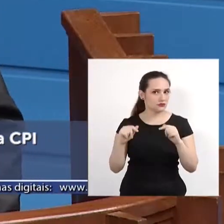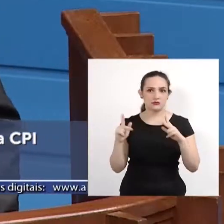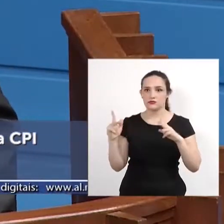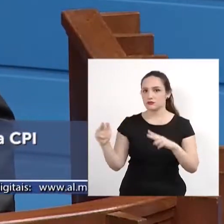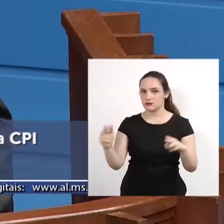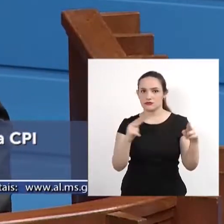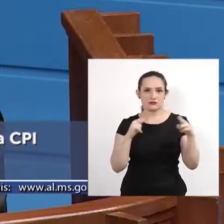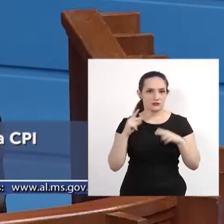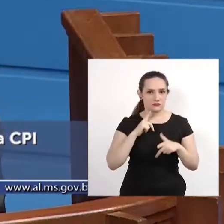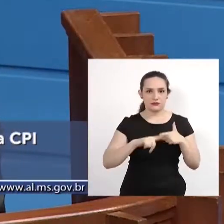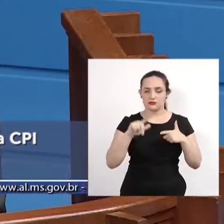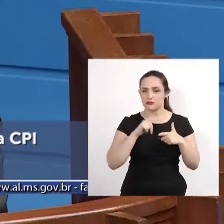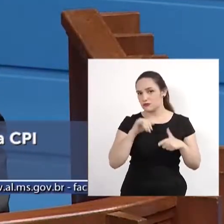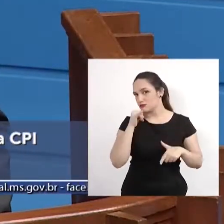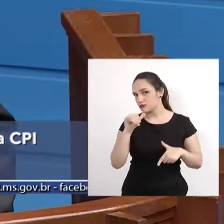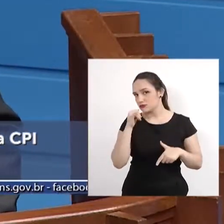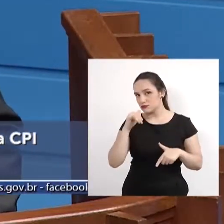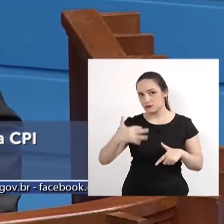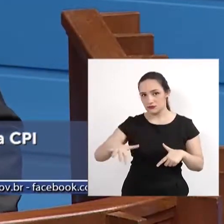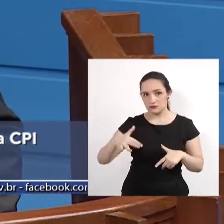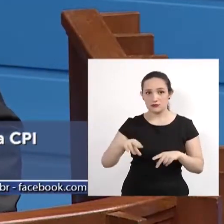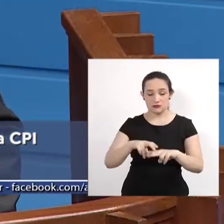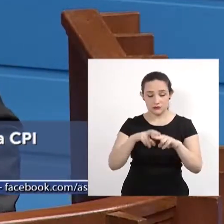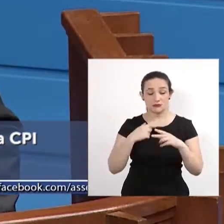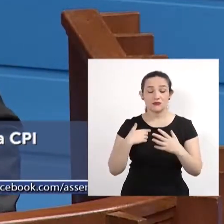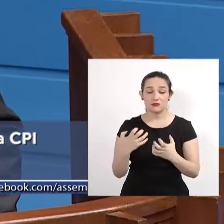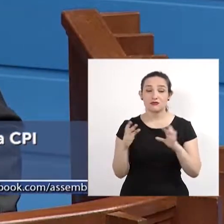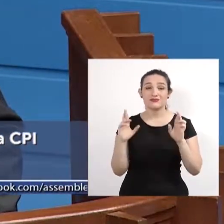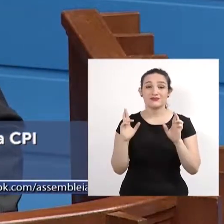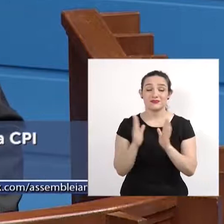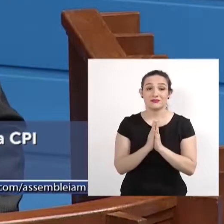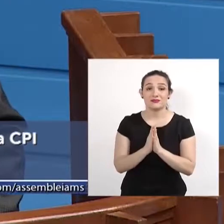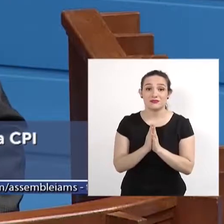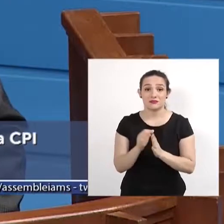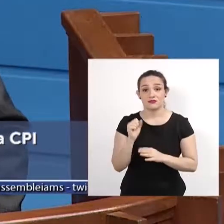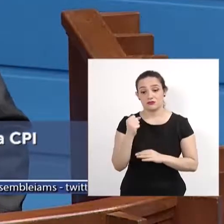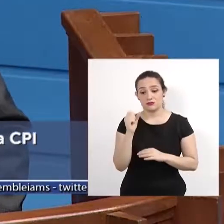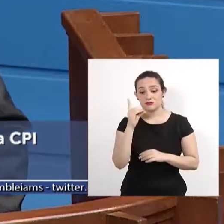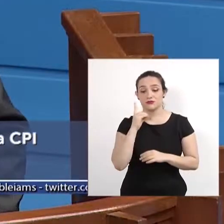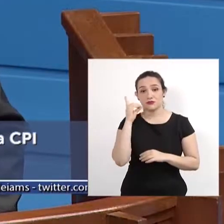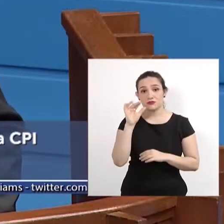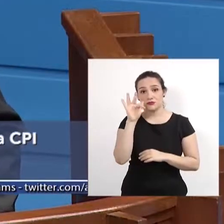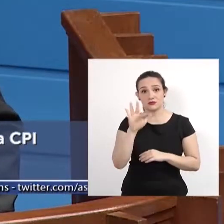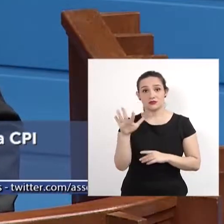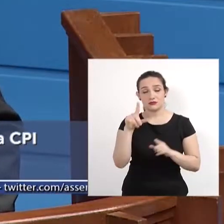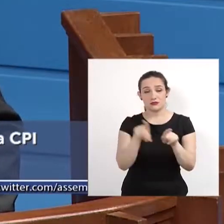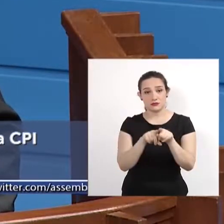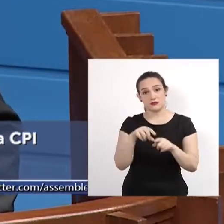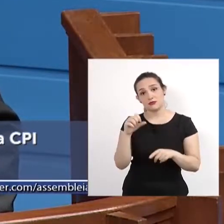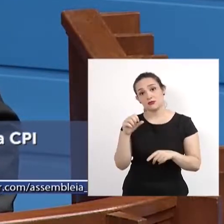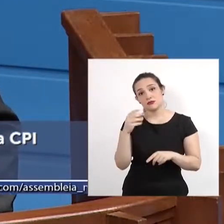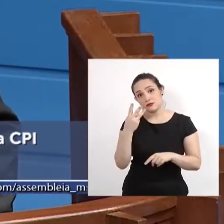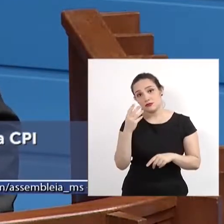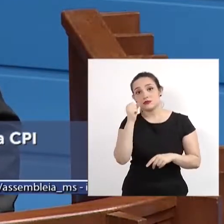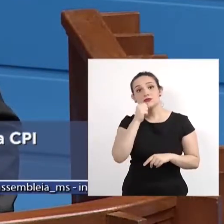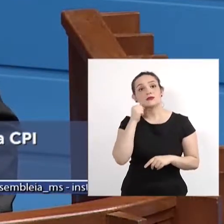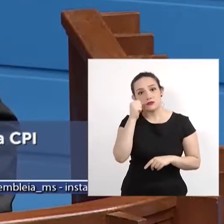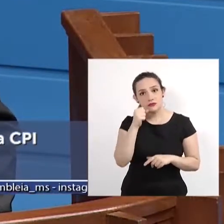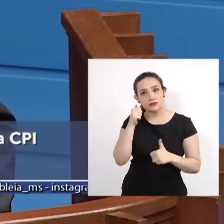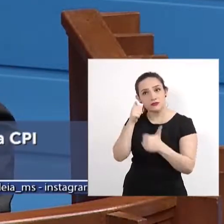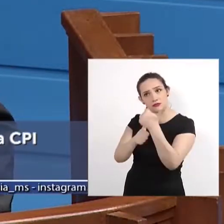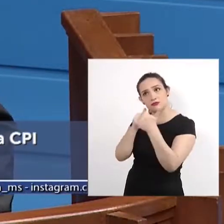esperamos que os parlamentares federais, os 8 deputados federais e os 3 senadores, possam cobrar da